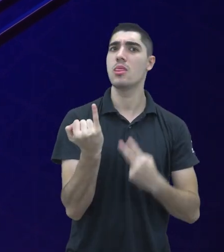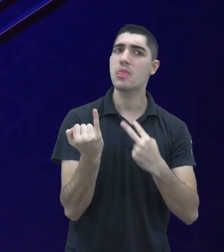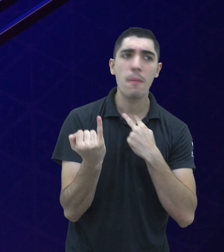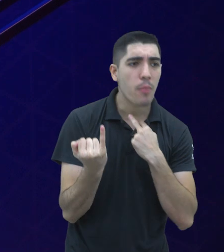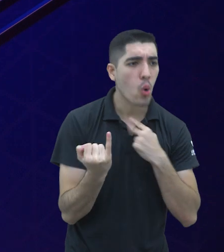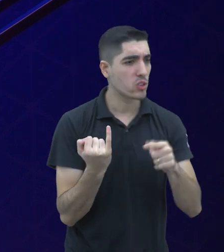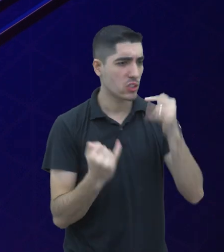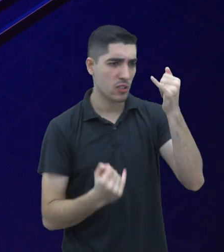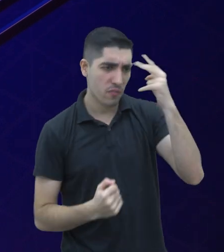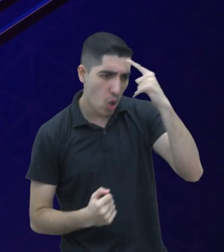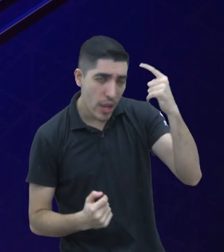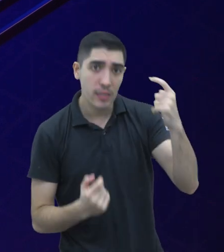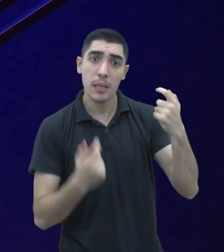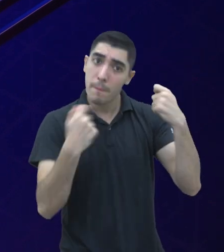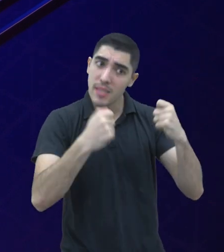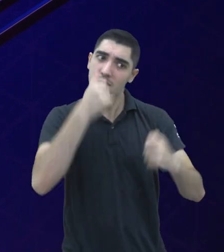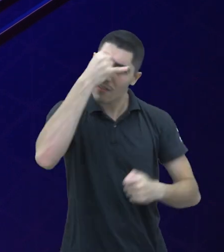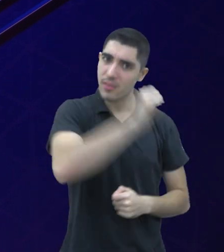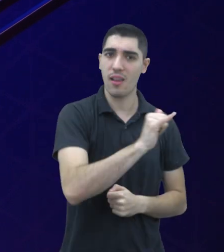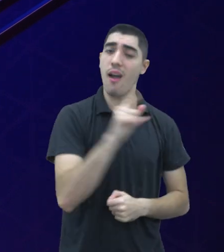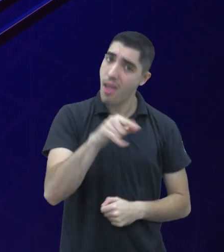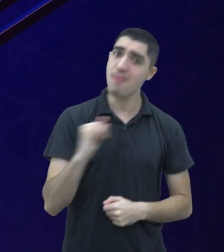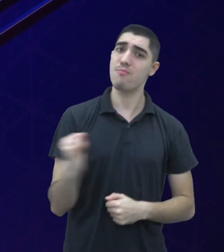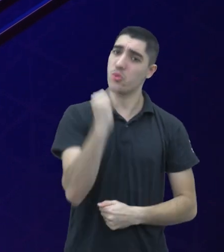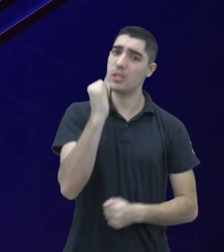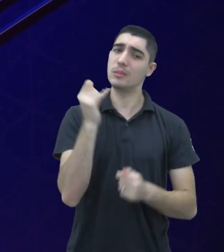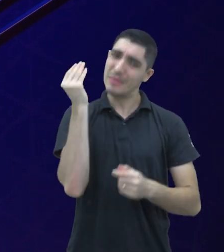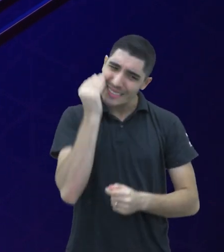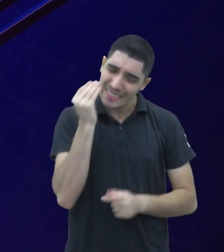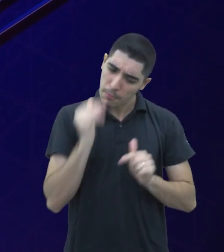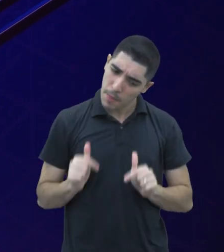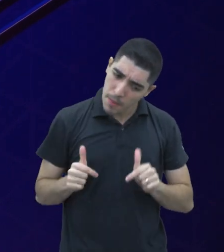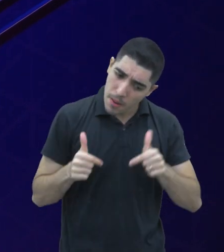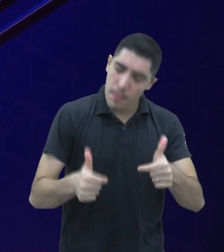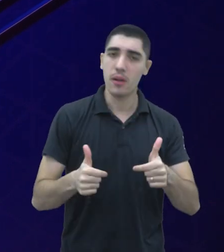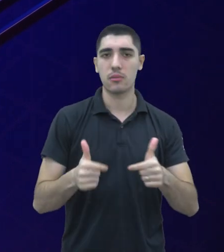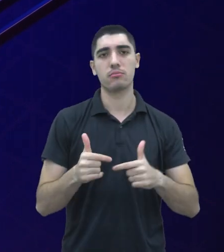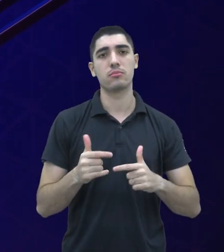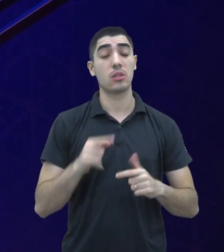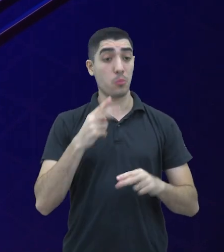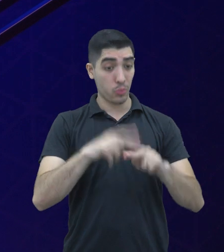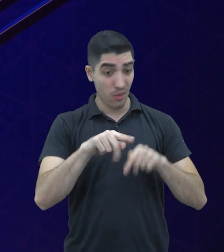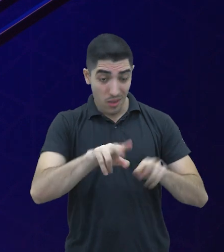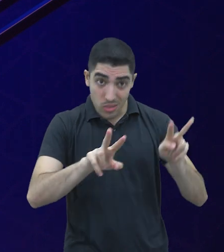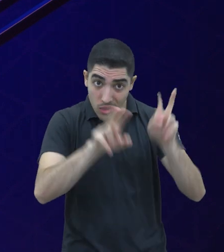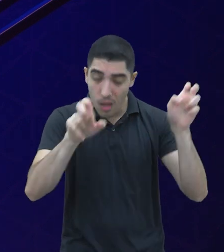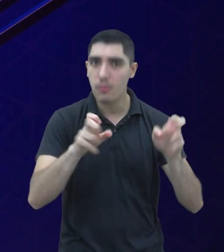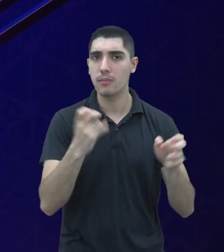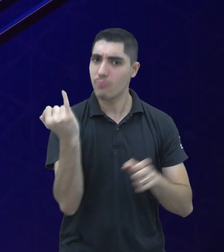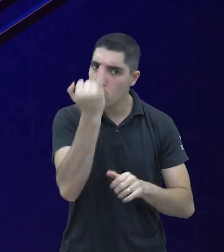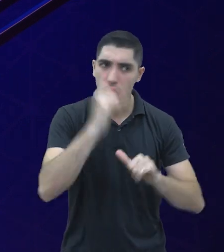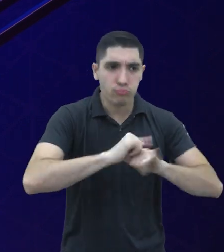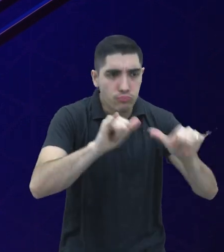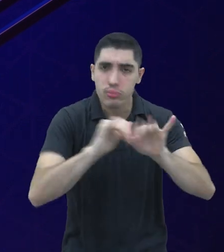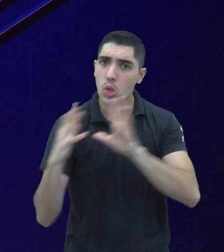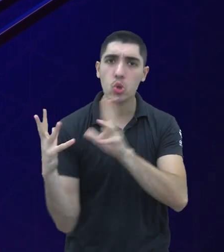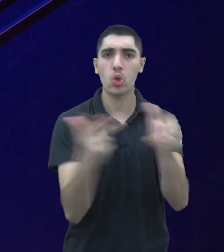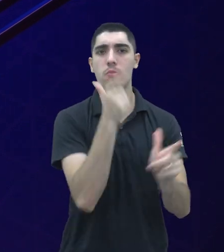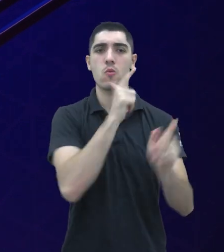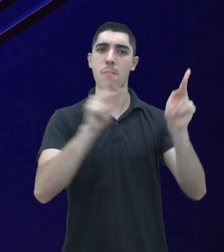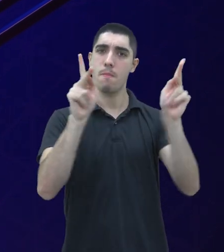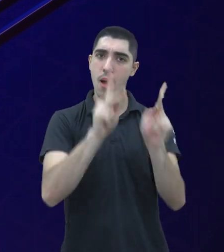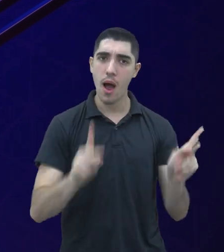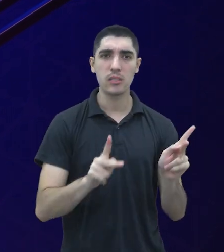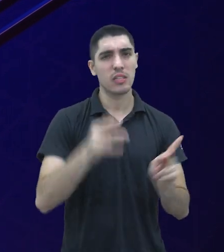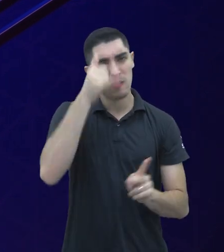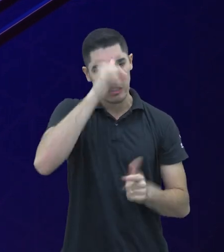ensino, mas também trazendo a responsabilidade, né, de órgãos públicos sobre o tema, porque todo mundo está envolvido, né, nessa